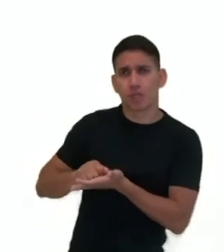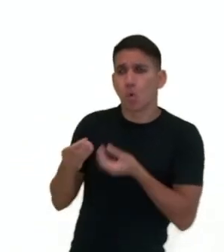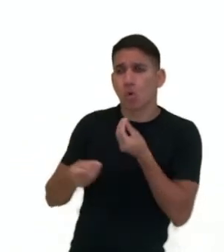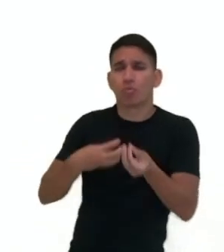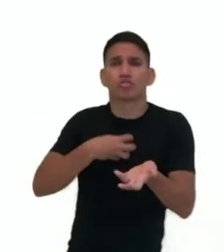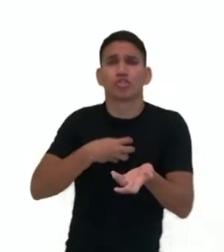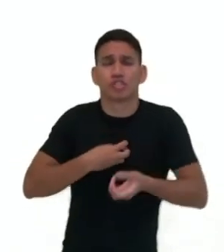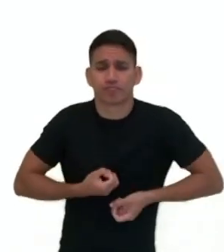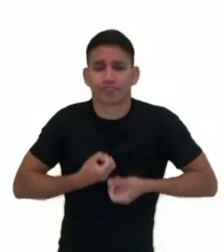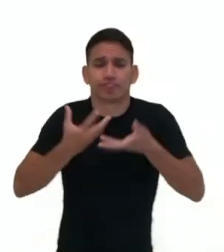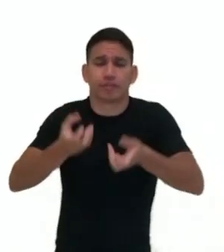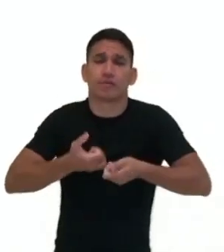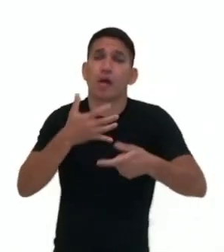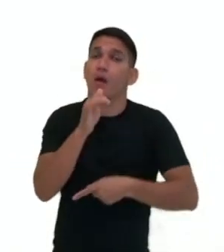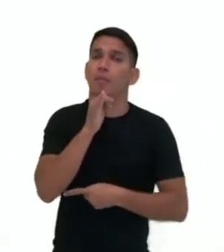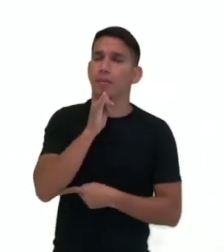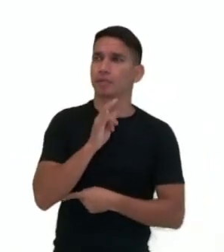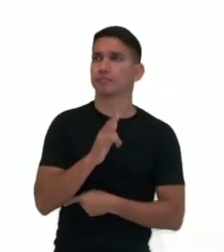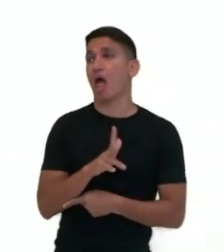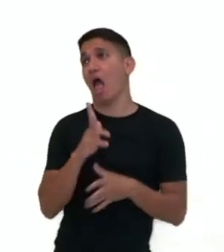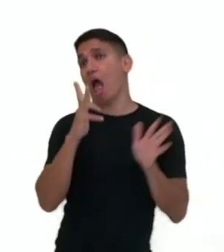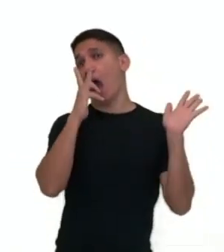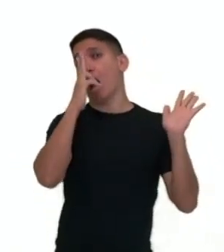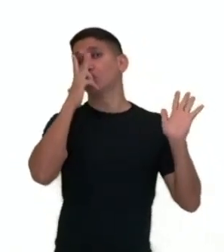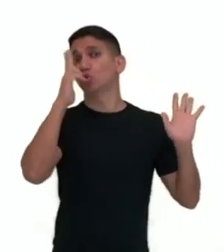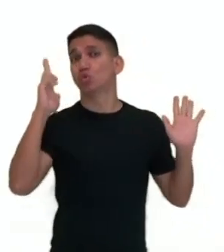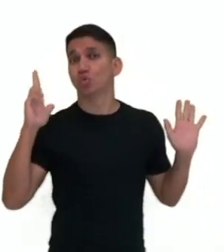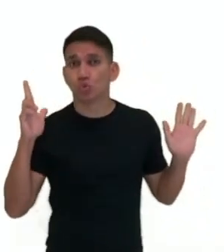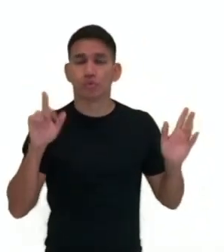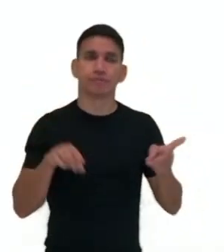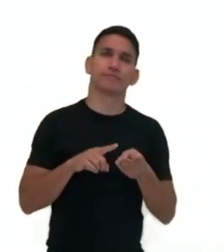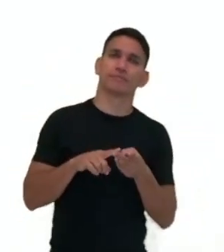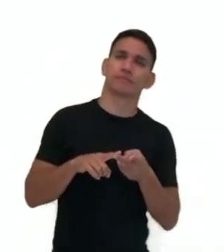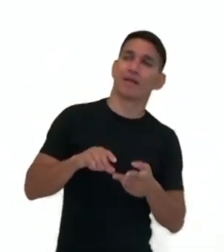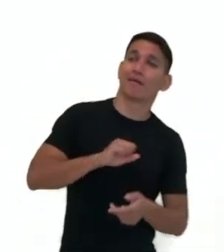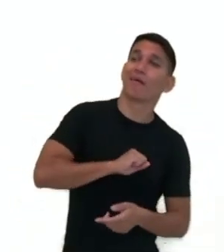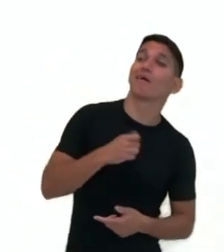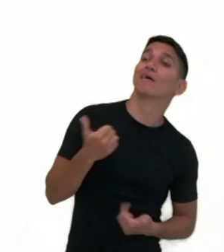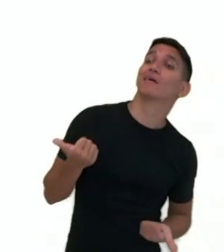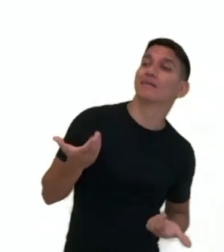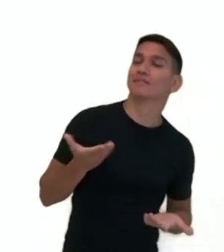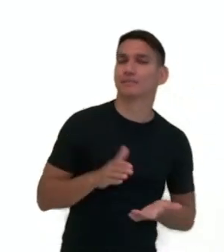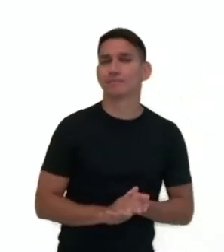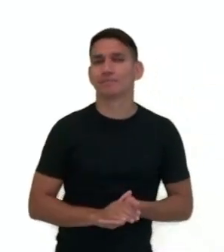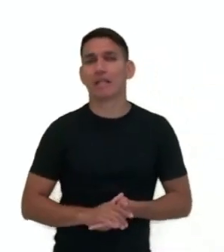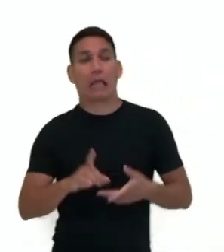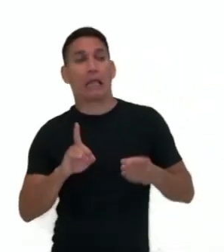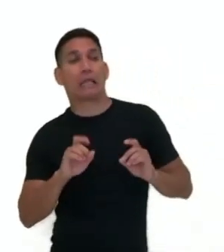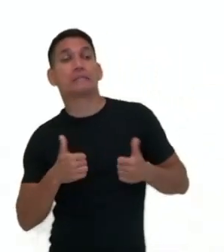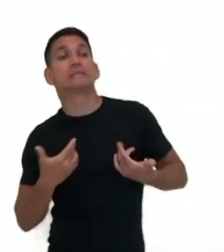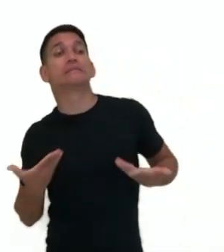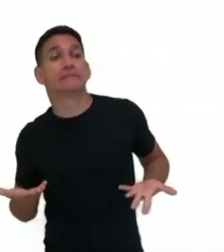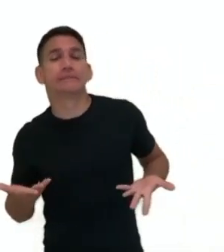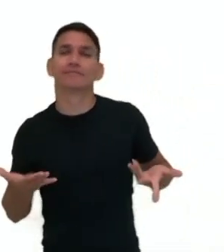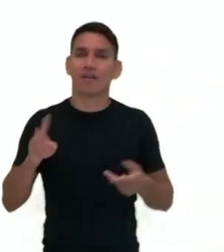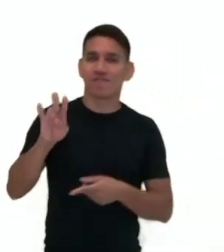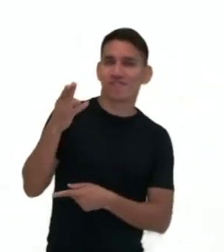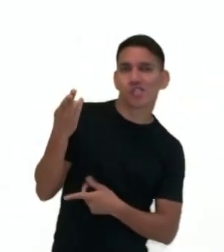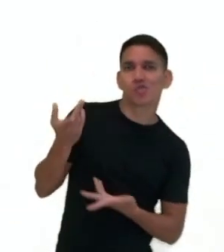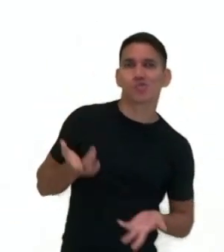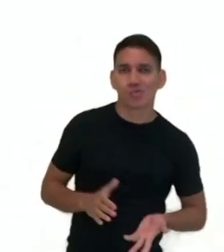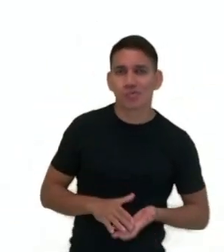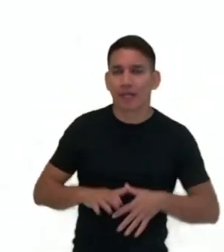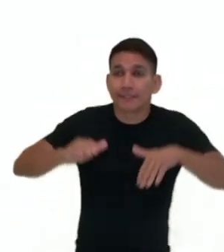Por exemplo, eu acho, aí, né, daí, viu,